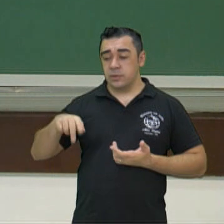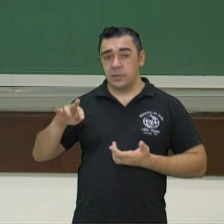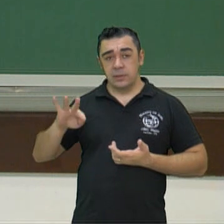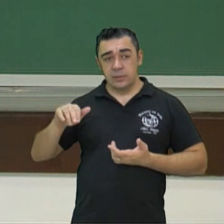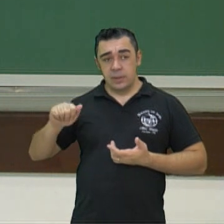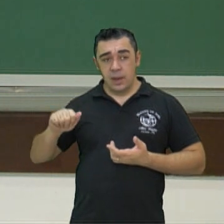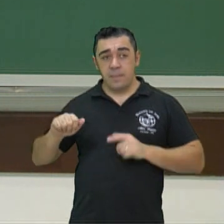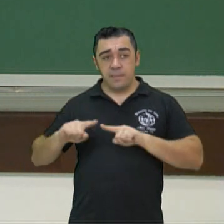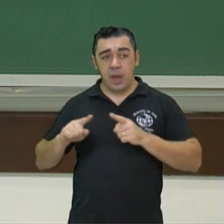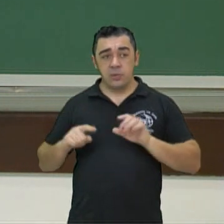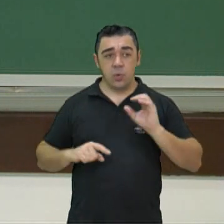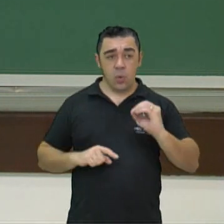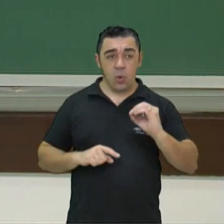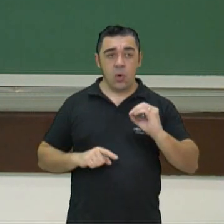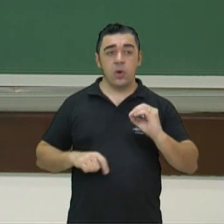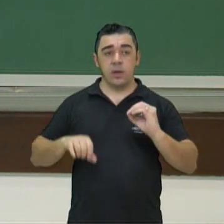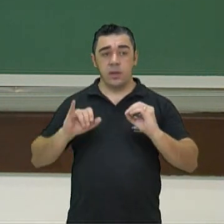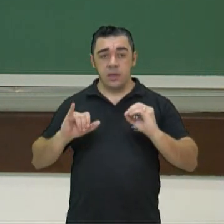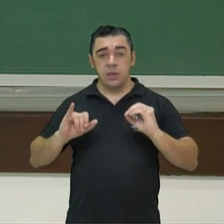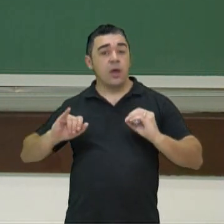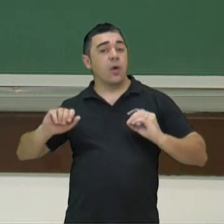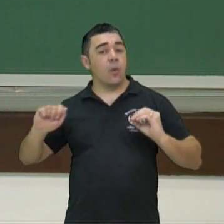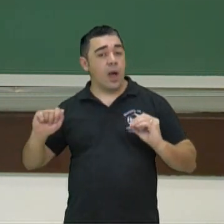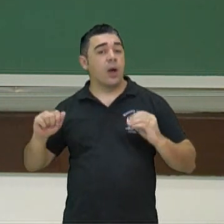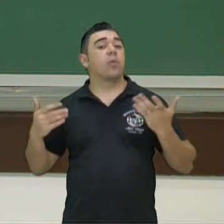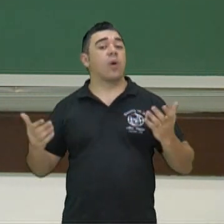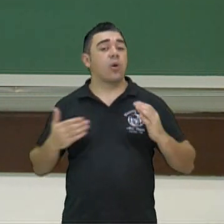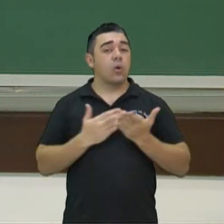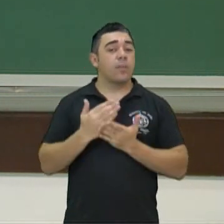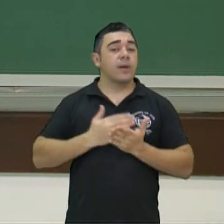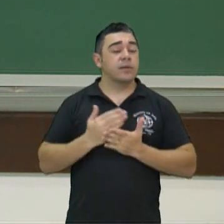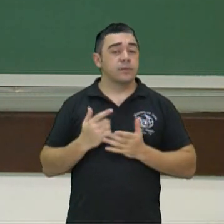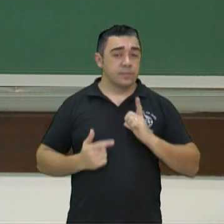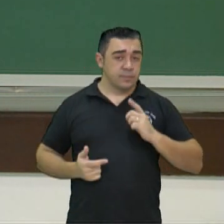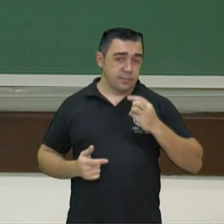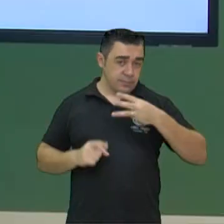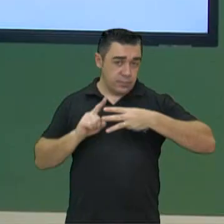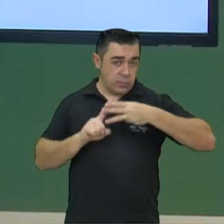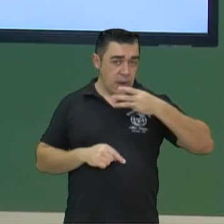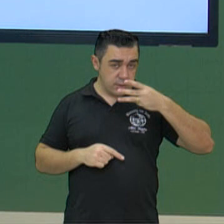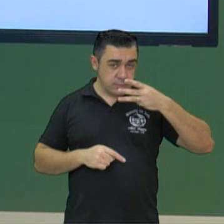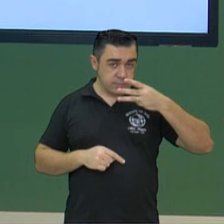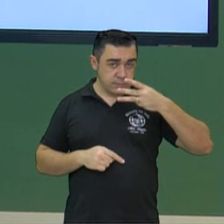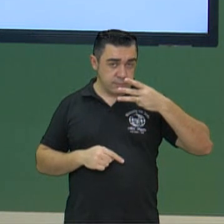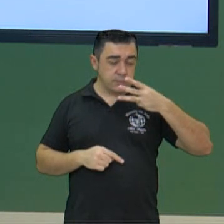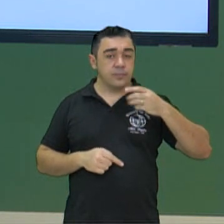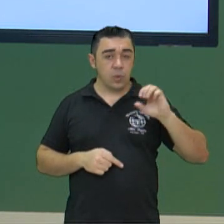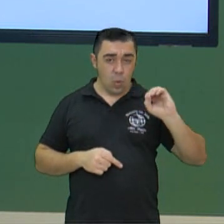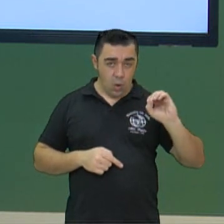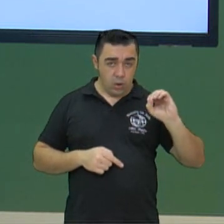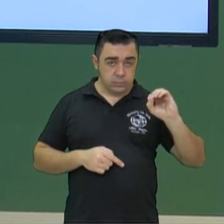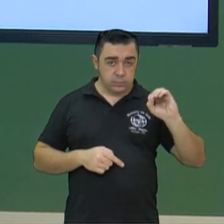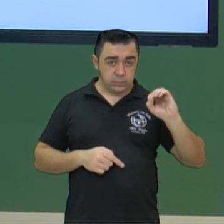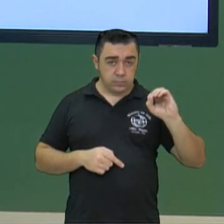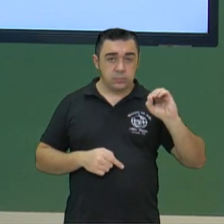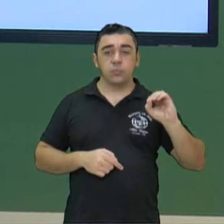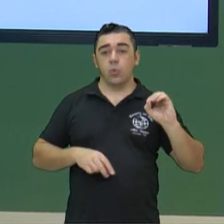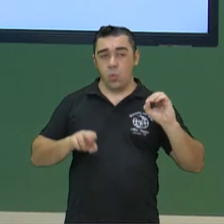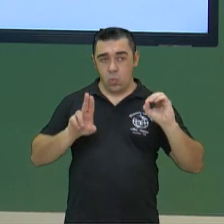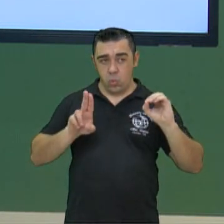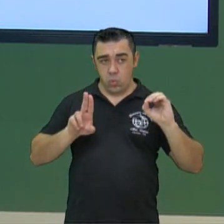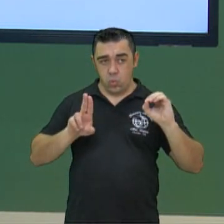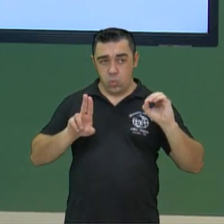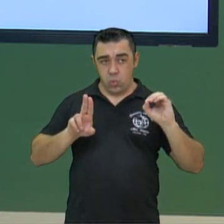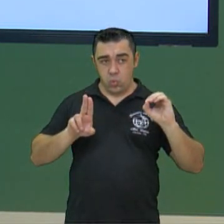ela deve começar por uma vogal. Então, quantas são as vogais que a gente tem aqui? A gente tem o O, o